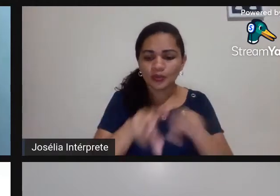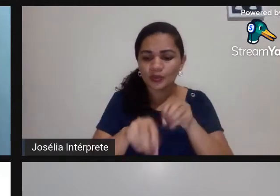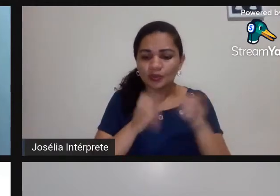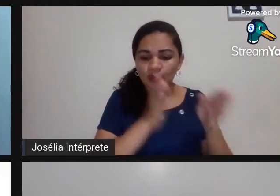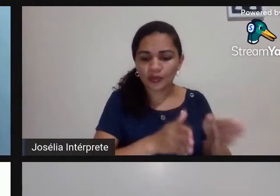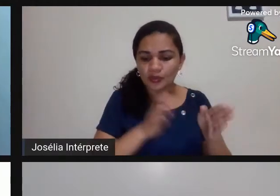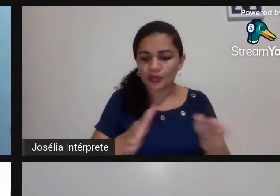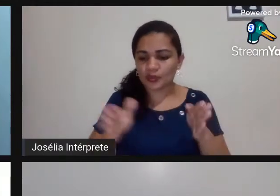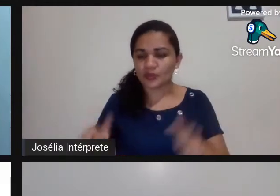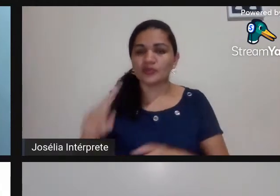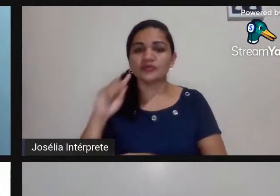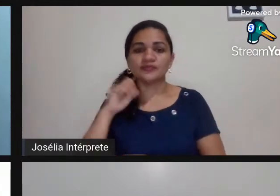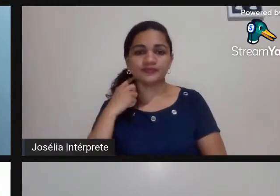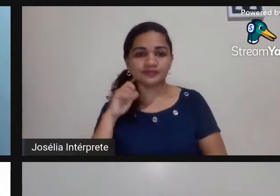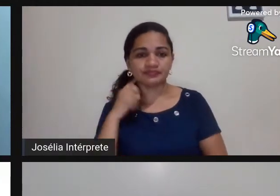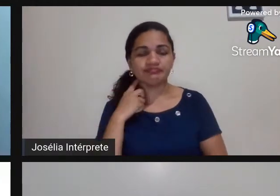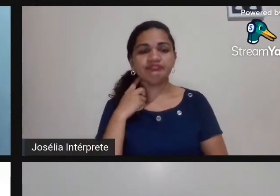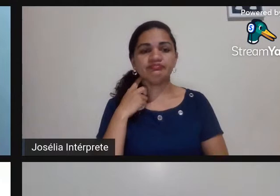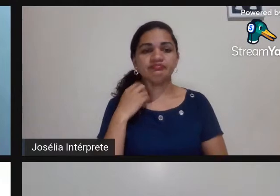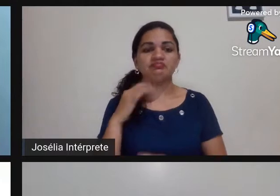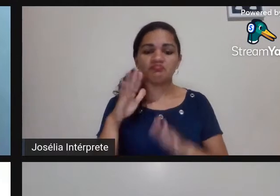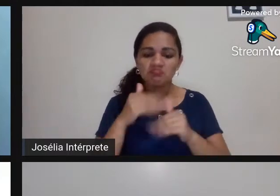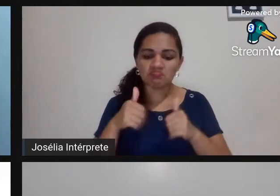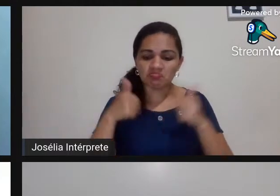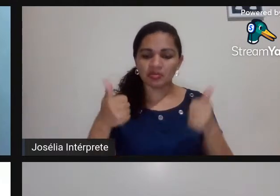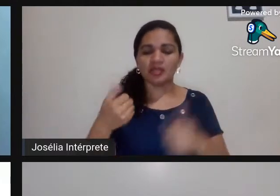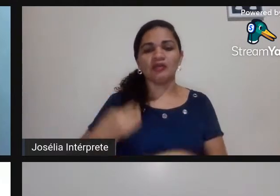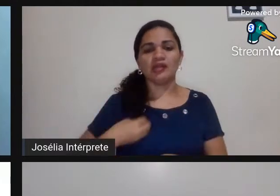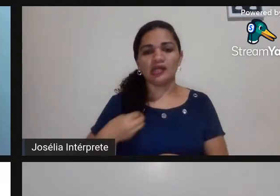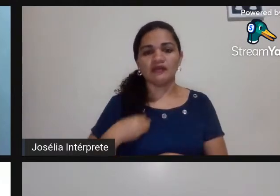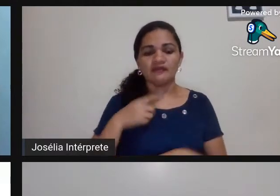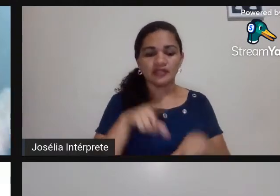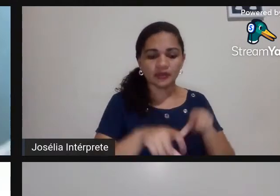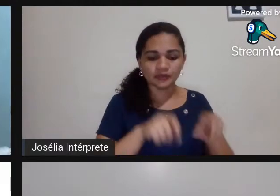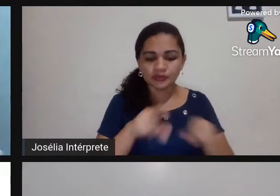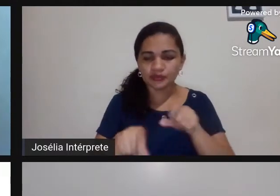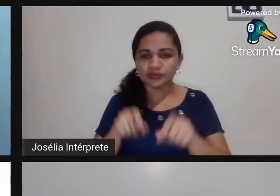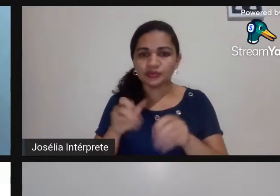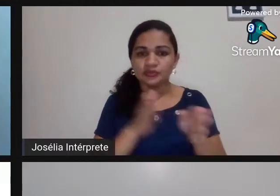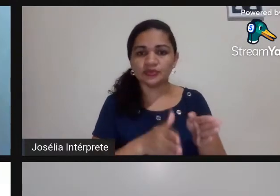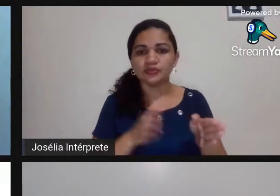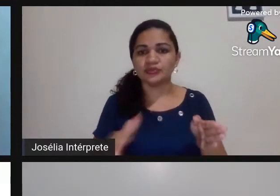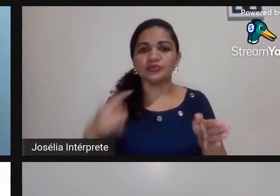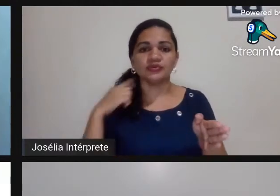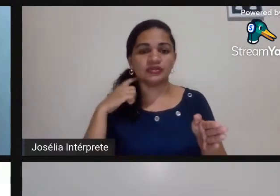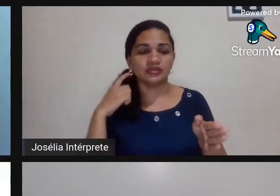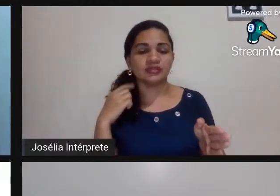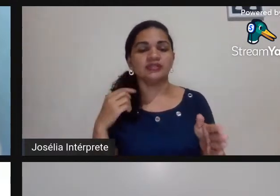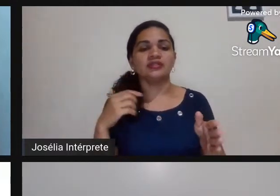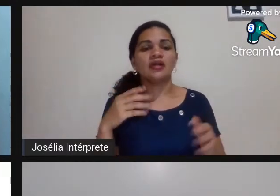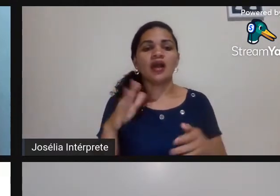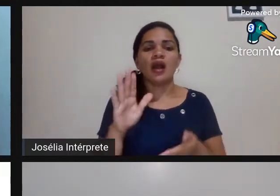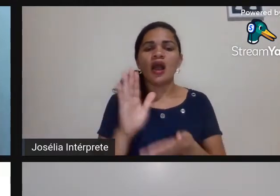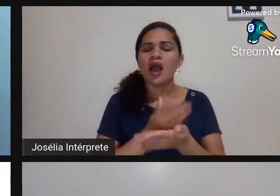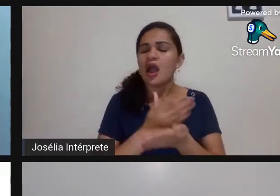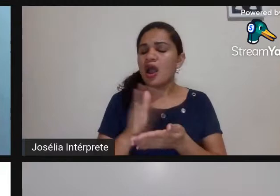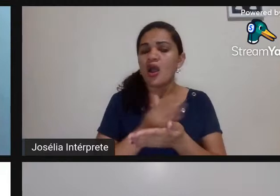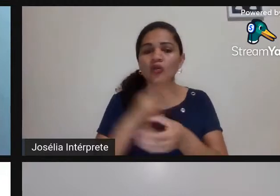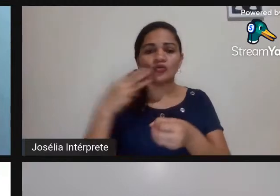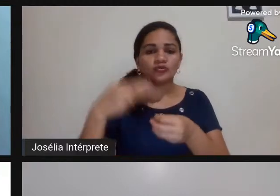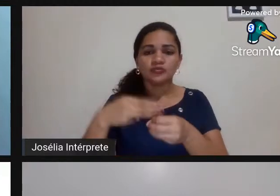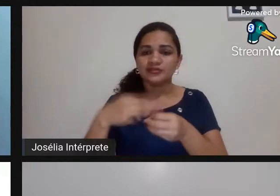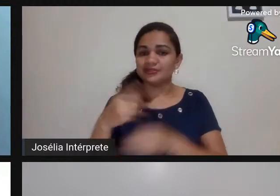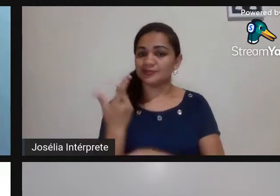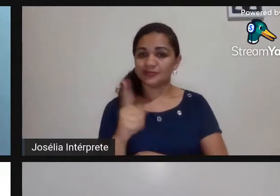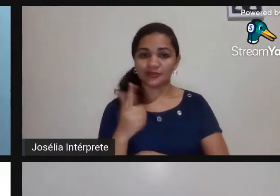facilitar um pouco a vida deles e começar a se agregar meu lixo né já que em alguns municípios não existe esse serviço de coleta